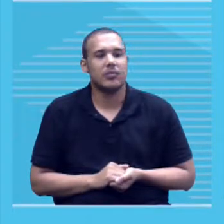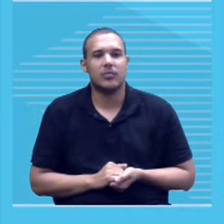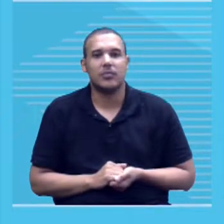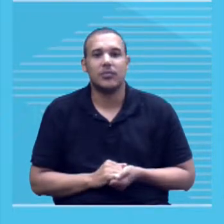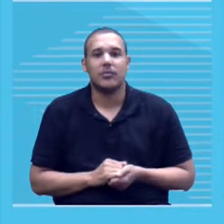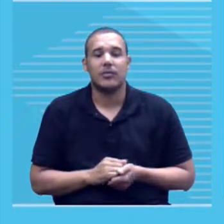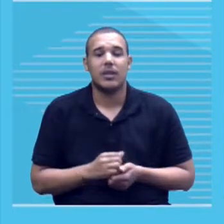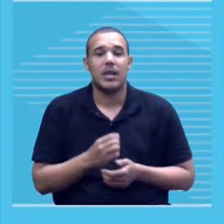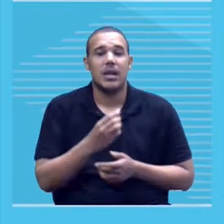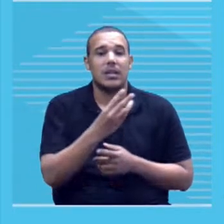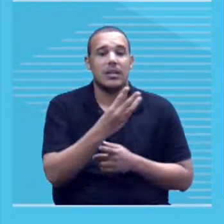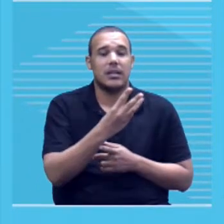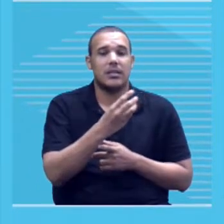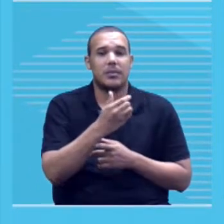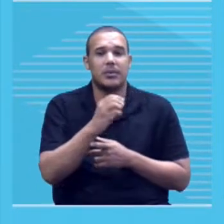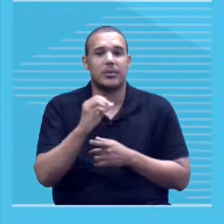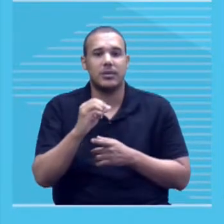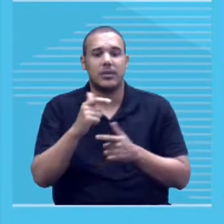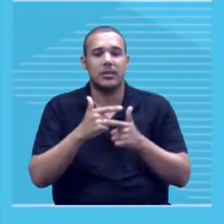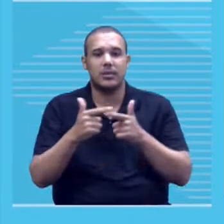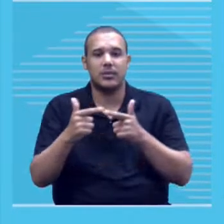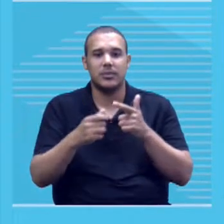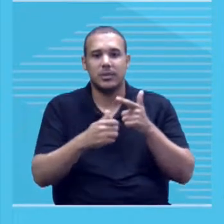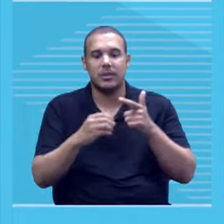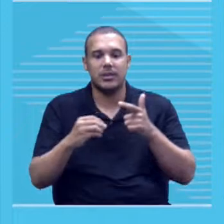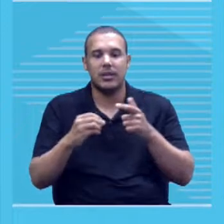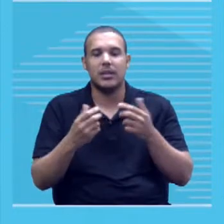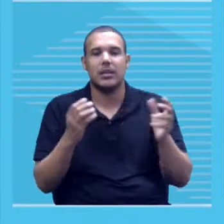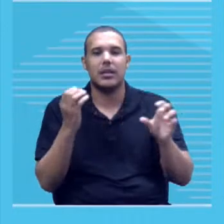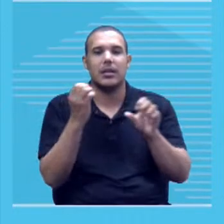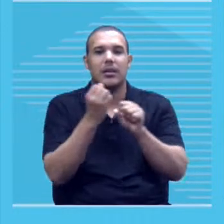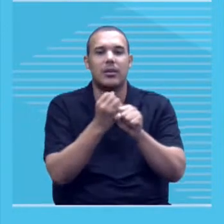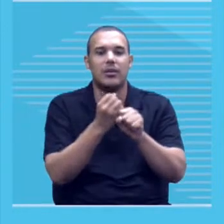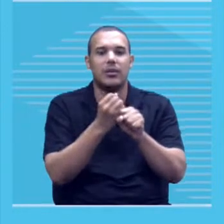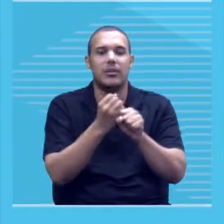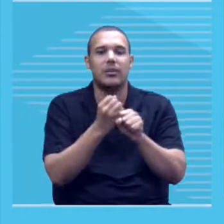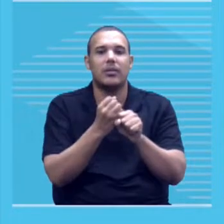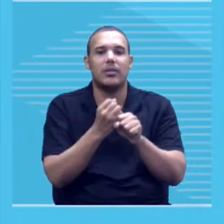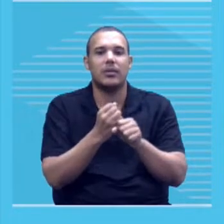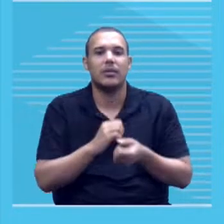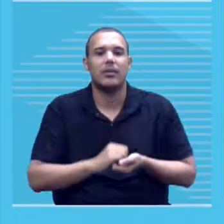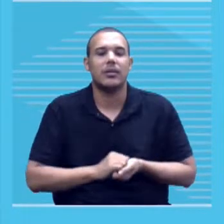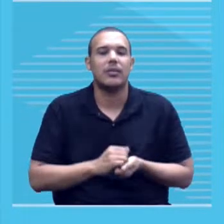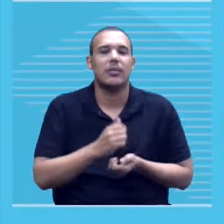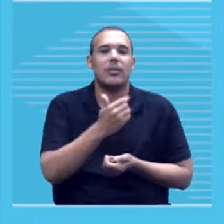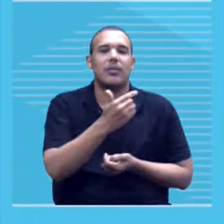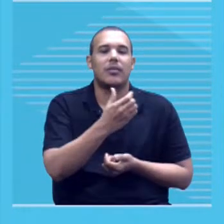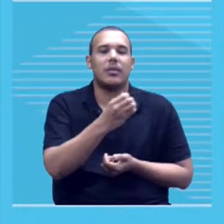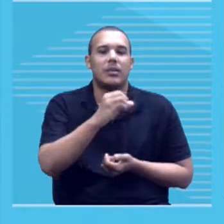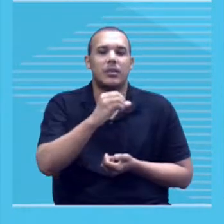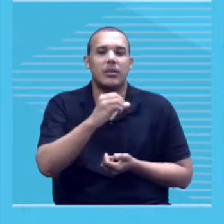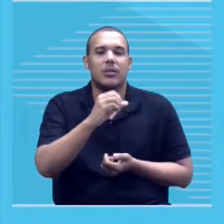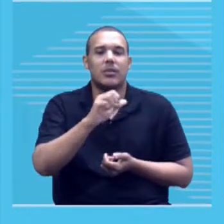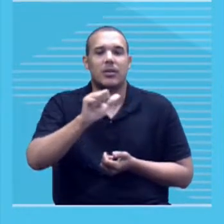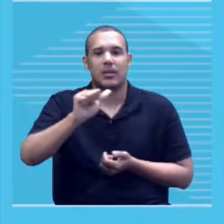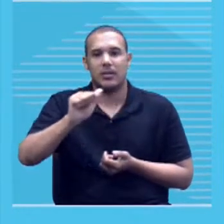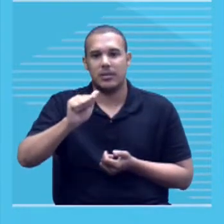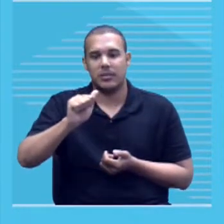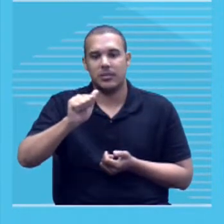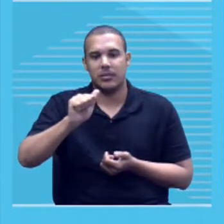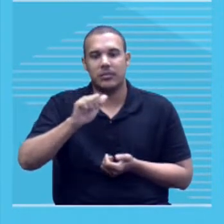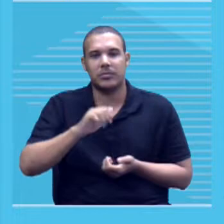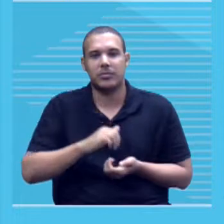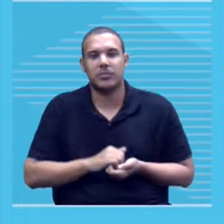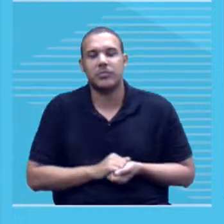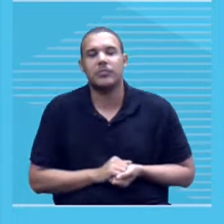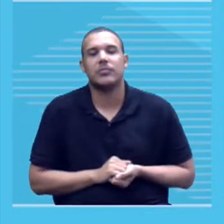fica 3.200 dividido por 110, que é a mesma coisa que 320 dividido por 11. Então, eu teria uma corrente de 29 amperes. E aí, como ele quer saber o valor